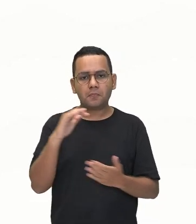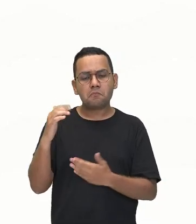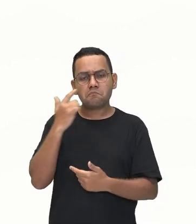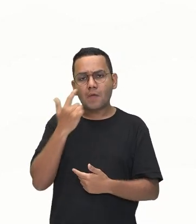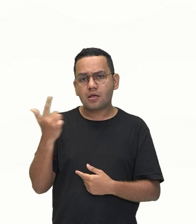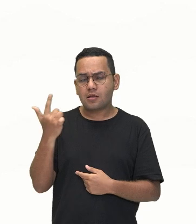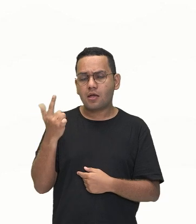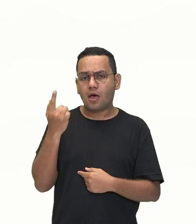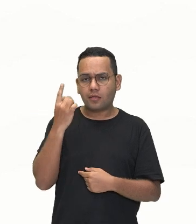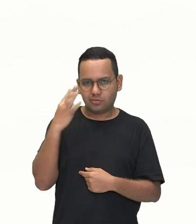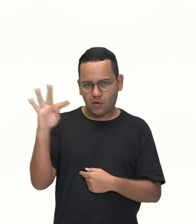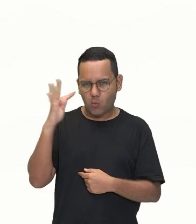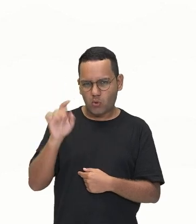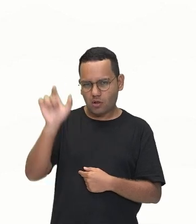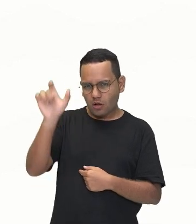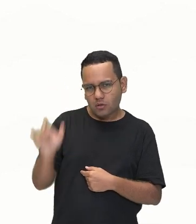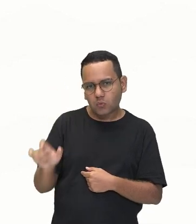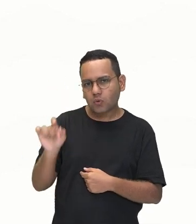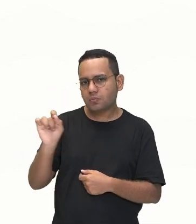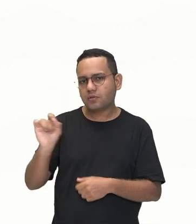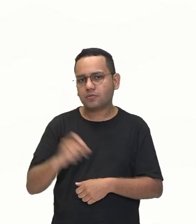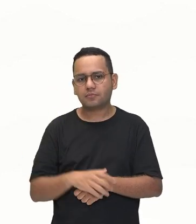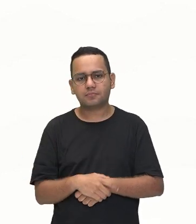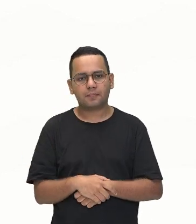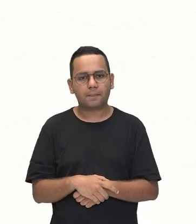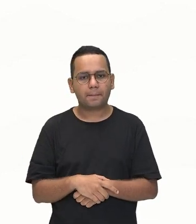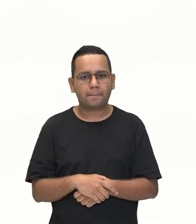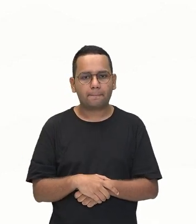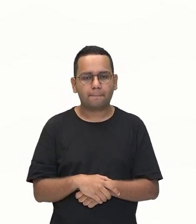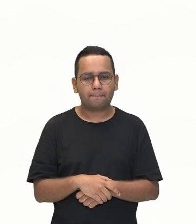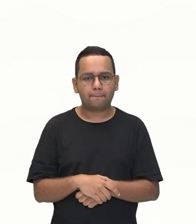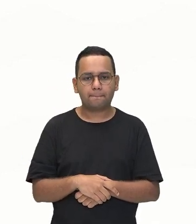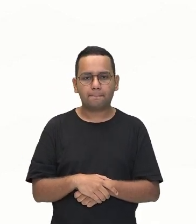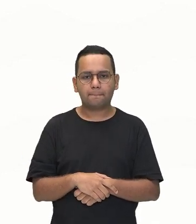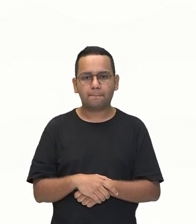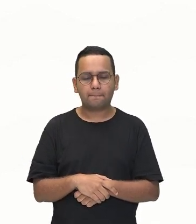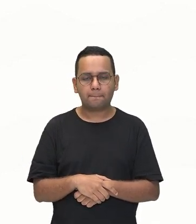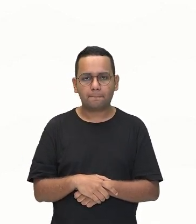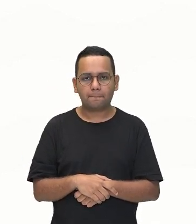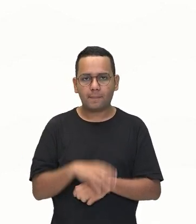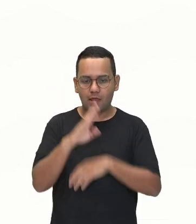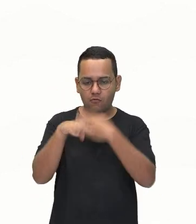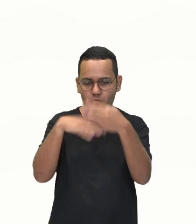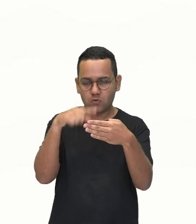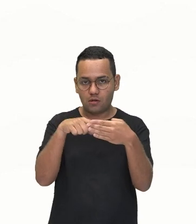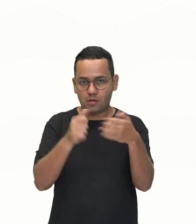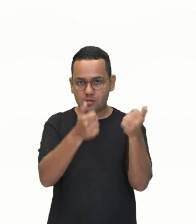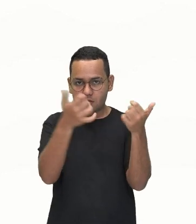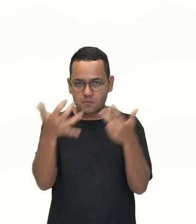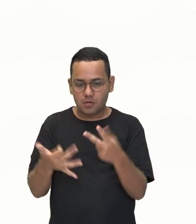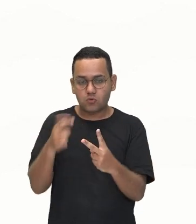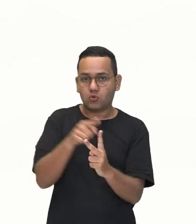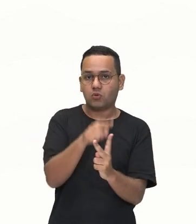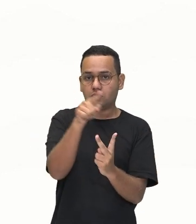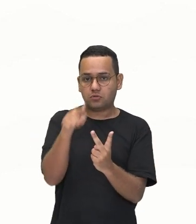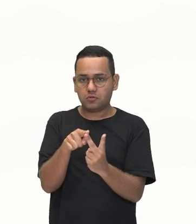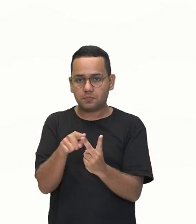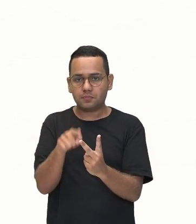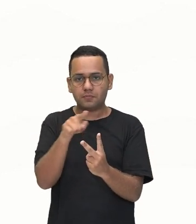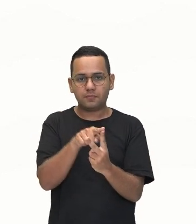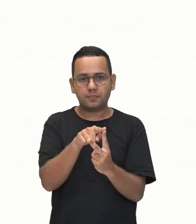Lamarck, ela veio para explicar a evolução, né, a partir de duas leis. A lei do